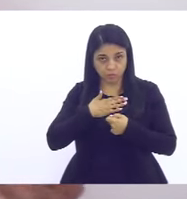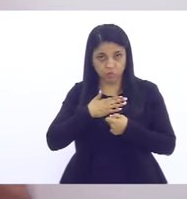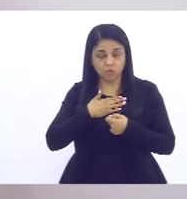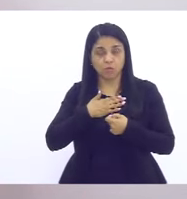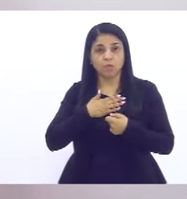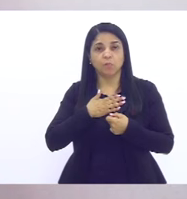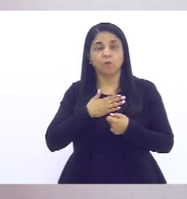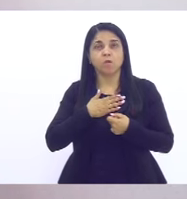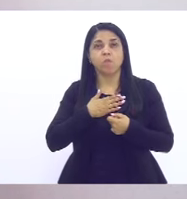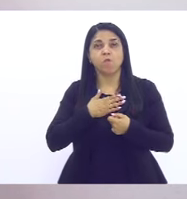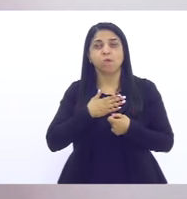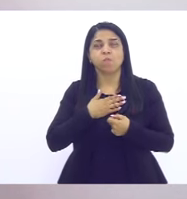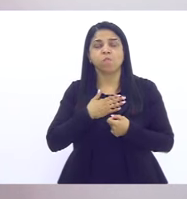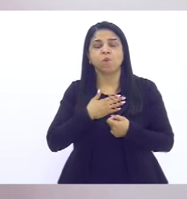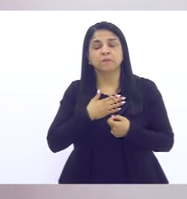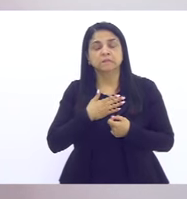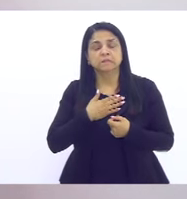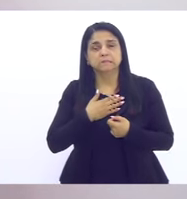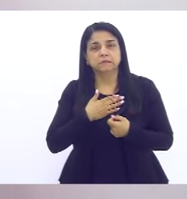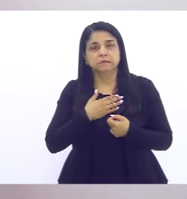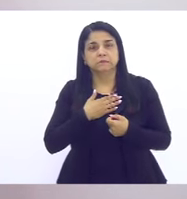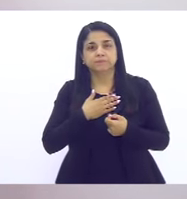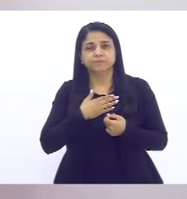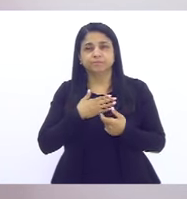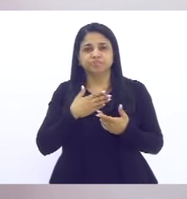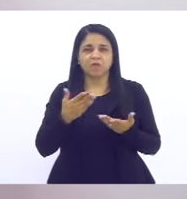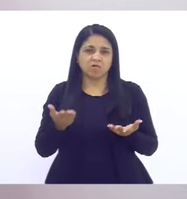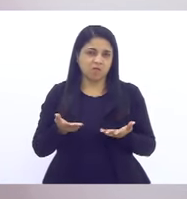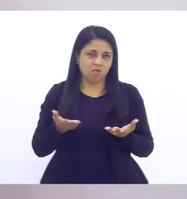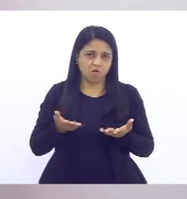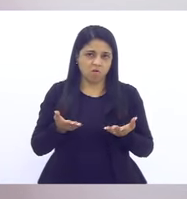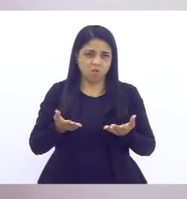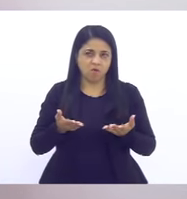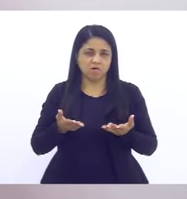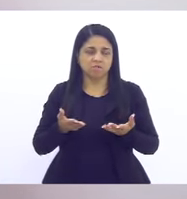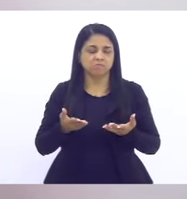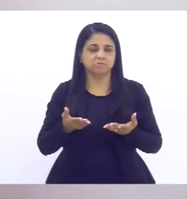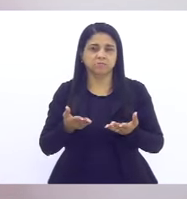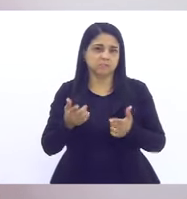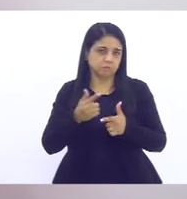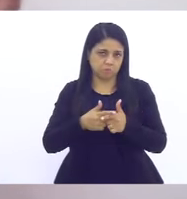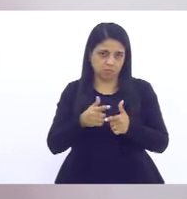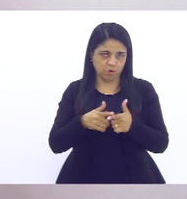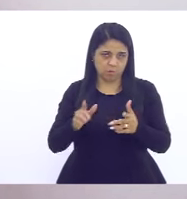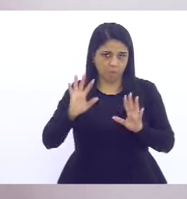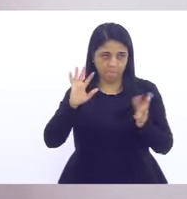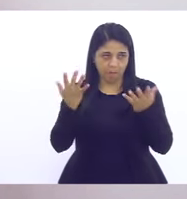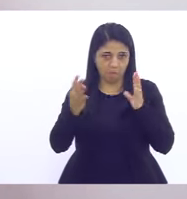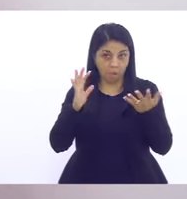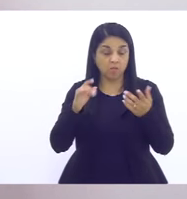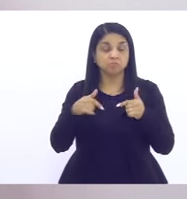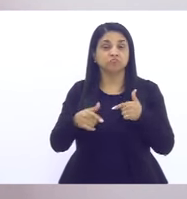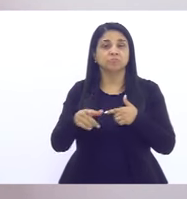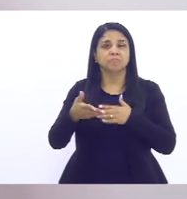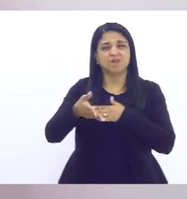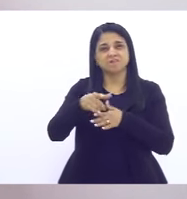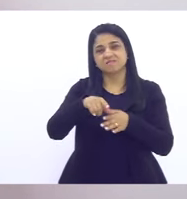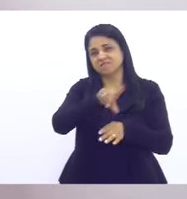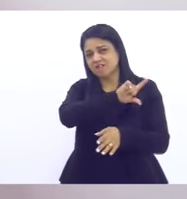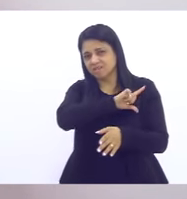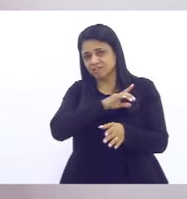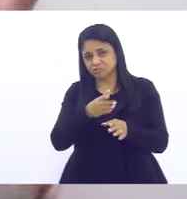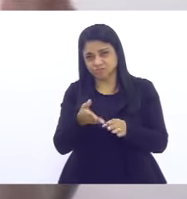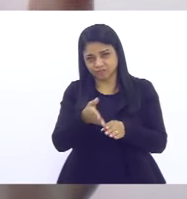agora, nessa questão mais acentuada, mas tivemos, inclusive, De Laroli,